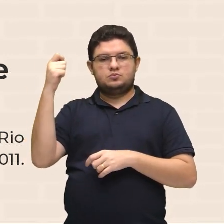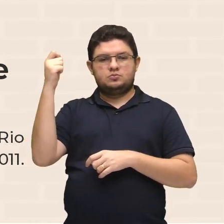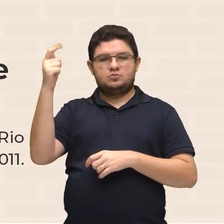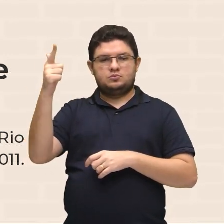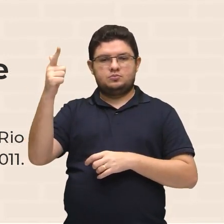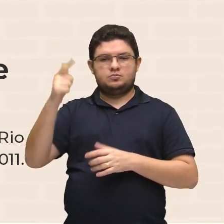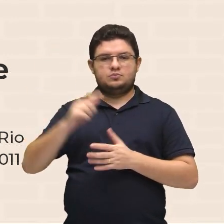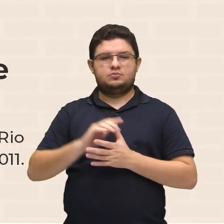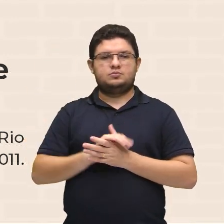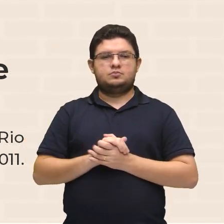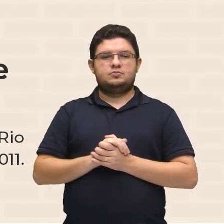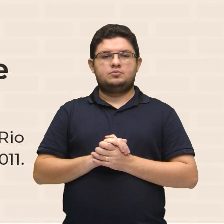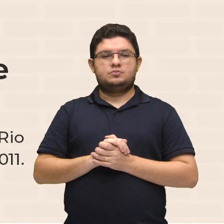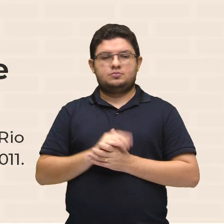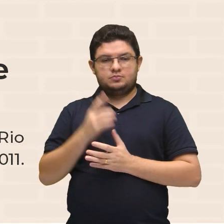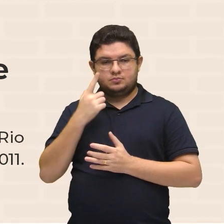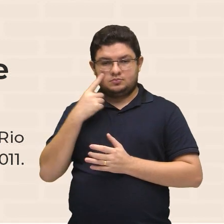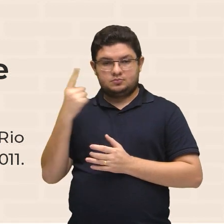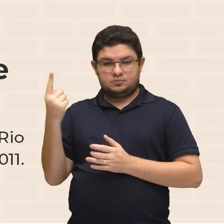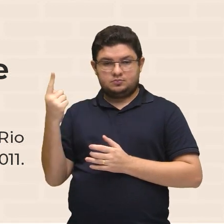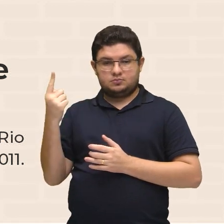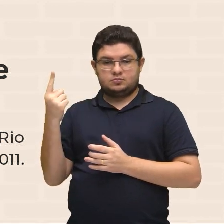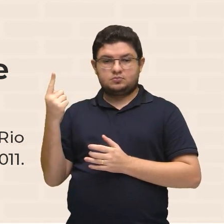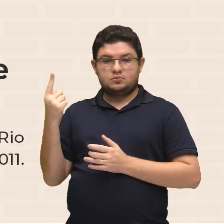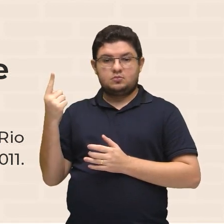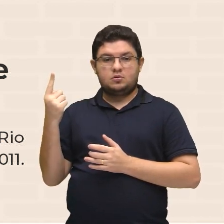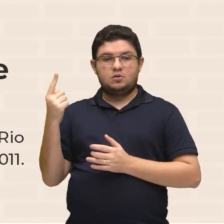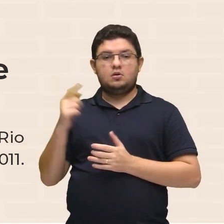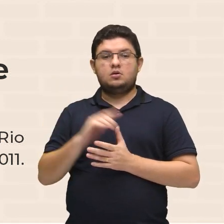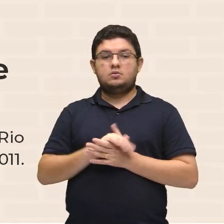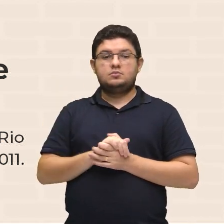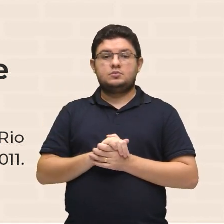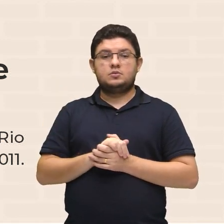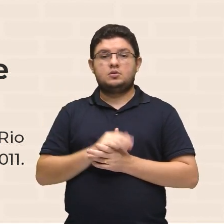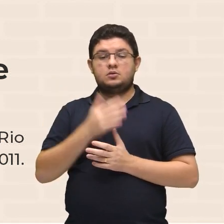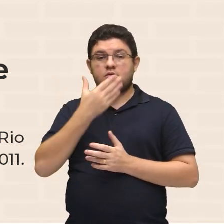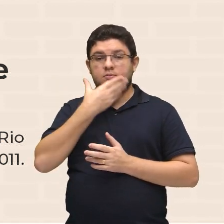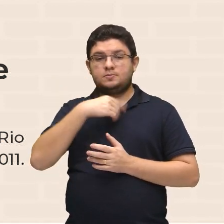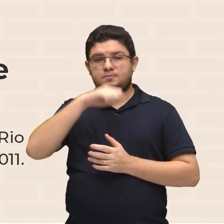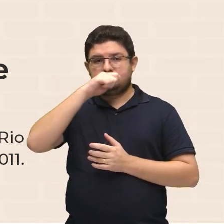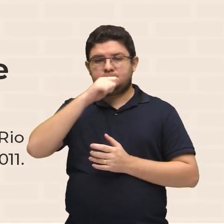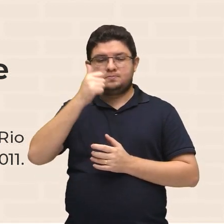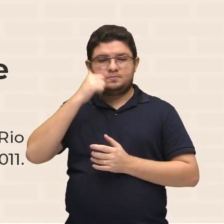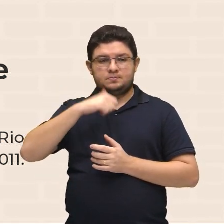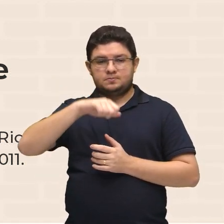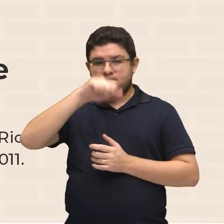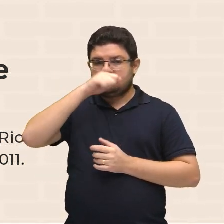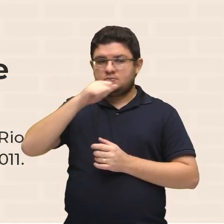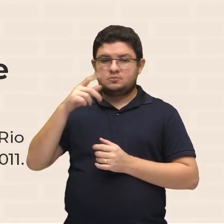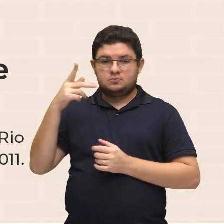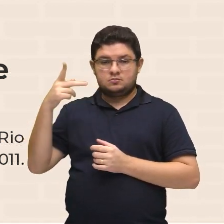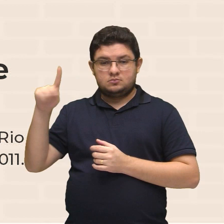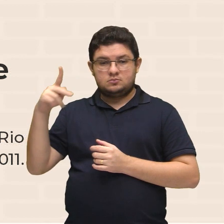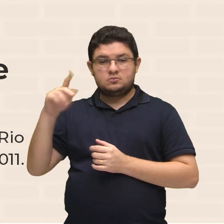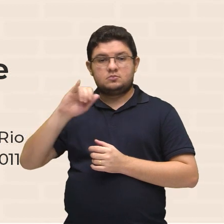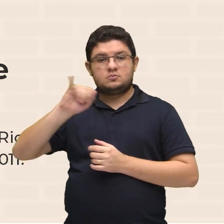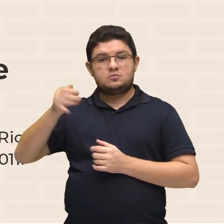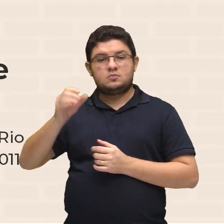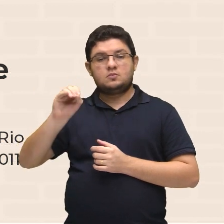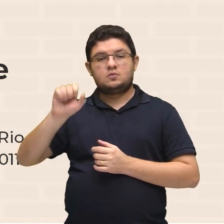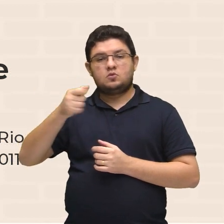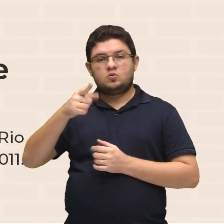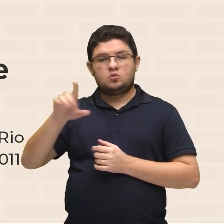os pais do João foram responsabilizados. Os pais do João foram